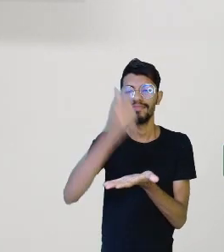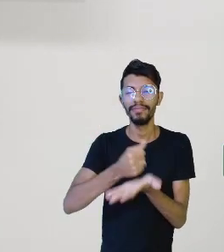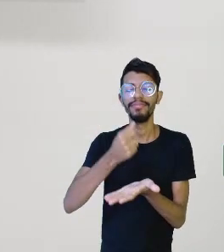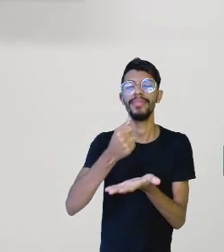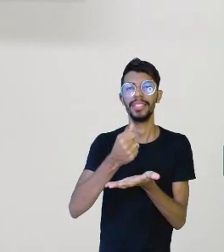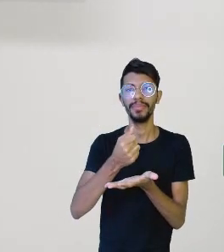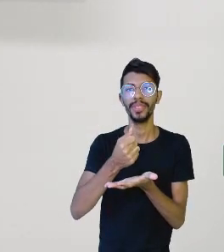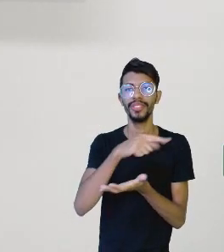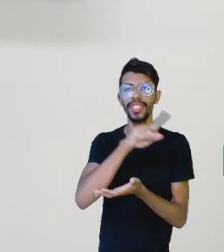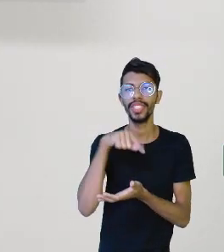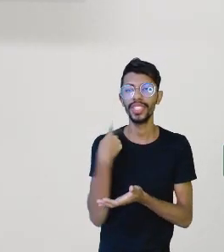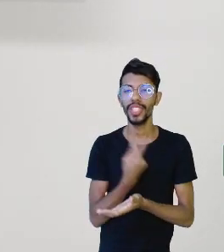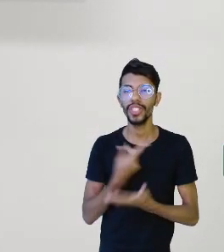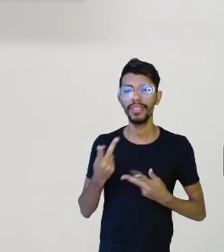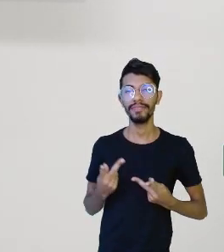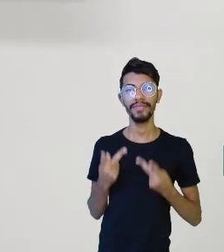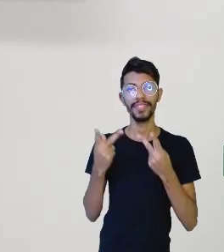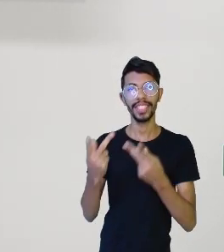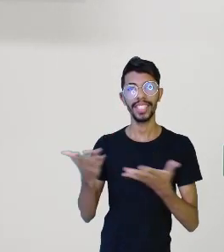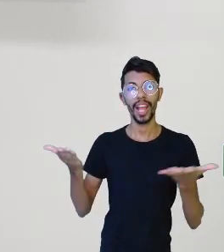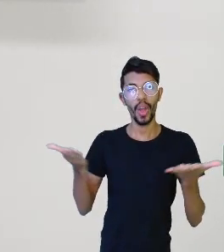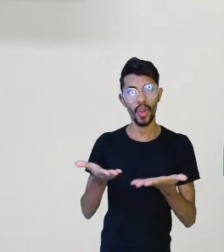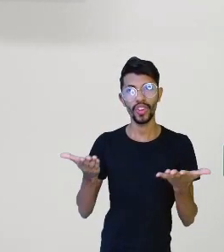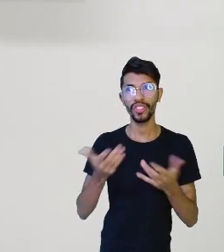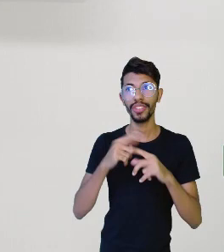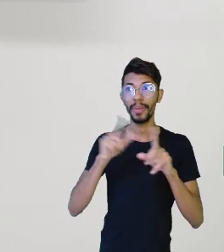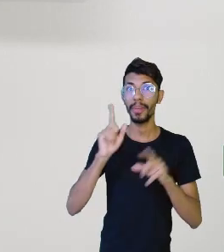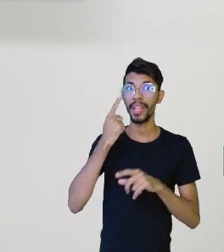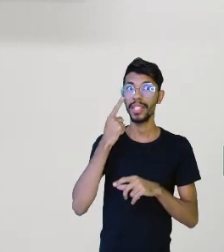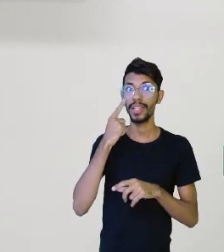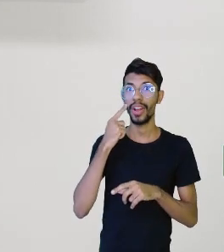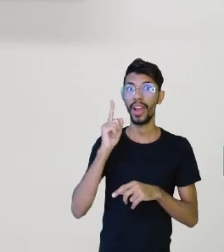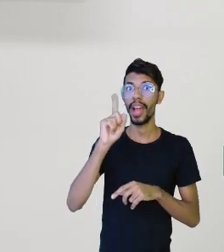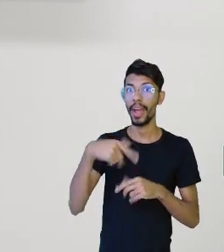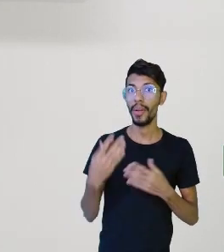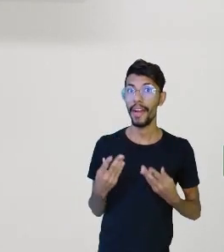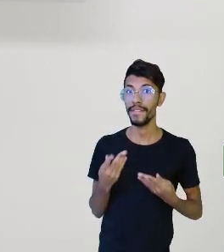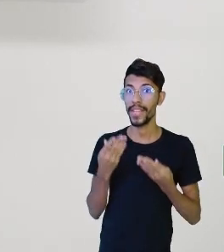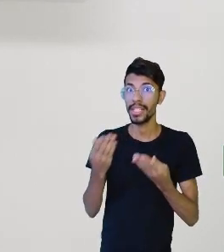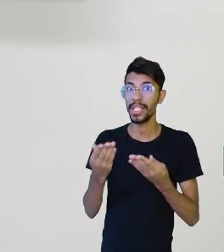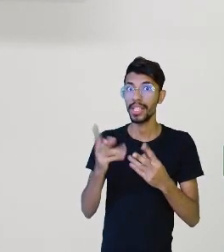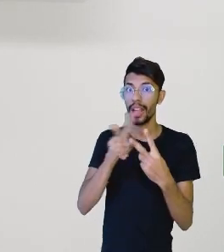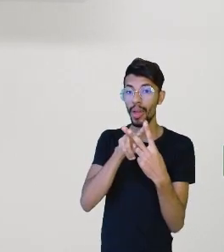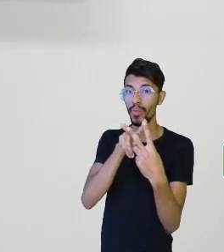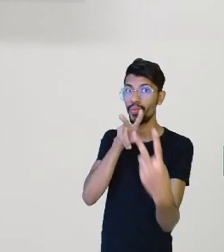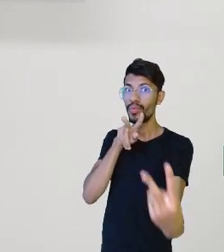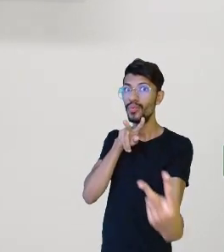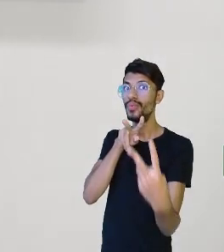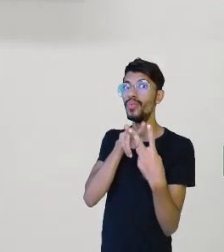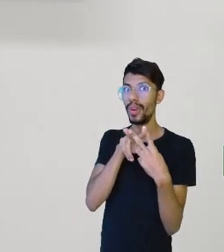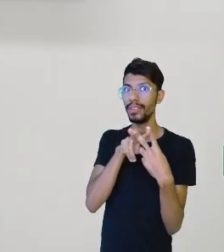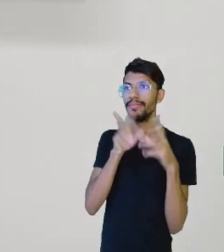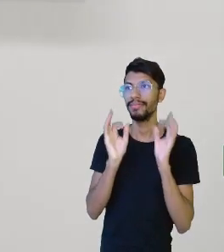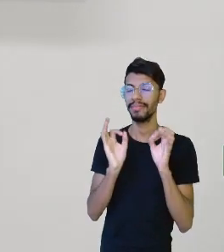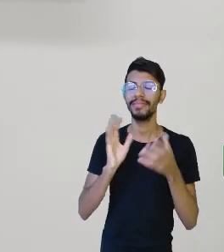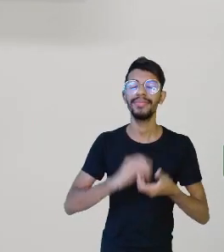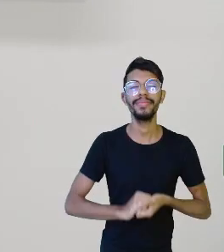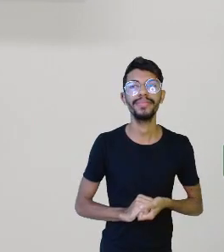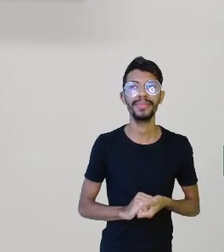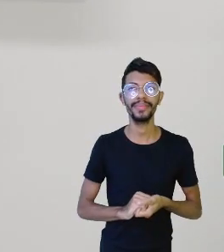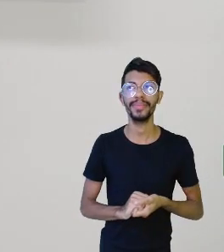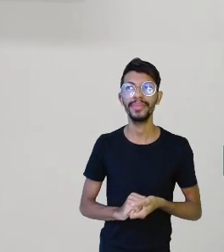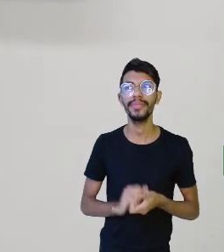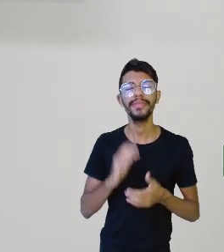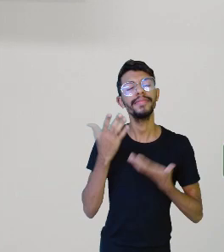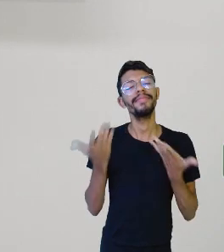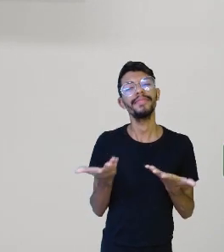que nós vamos visitar hoje. Só que vai ser uma visitação virtual, tá bom? Então vamos lá. O que